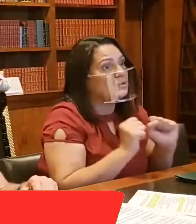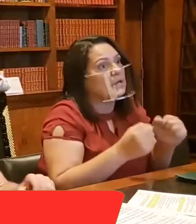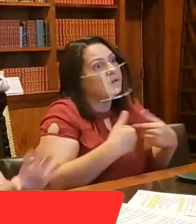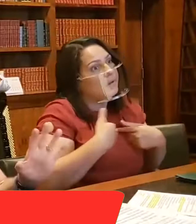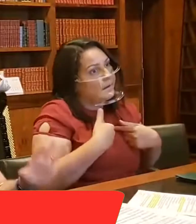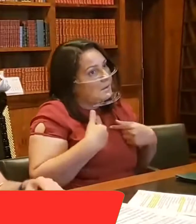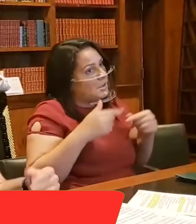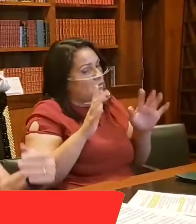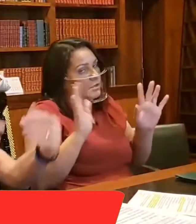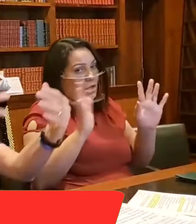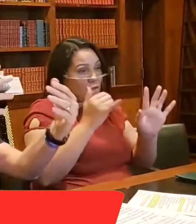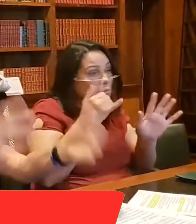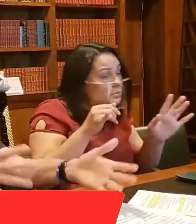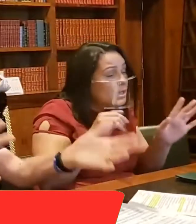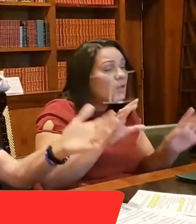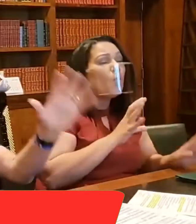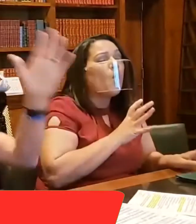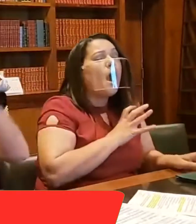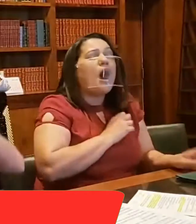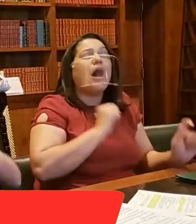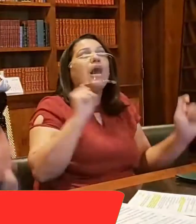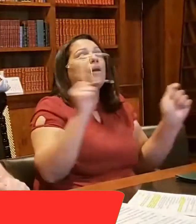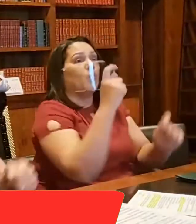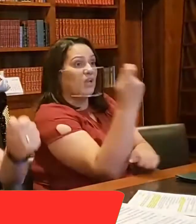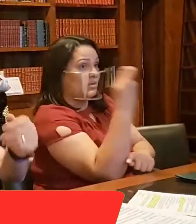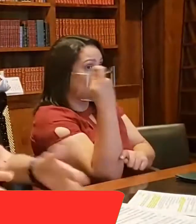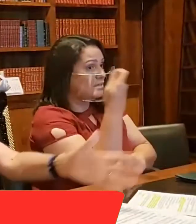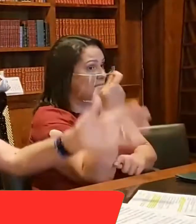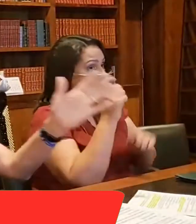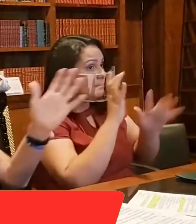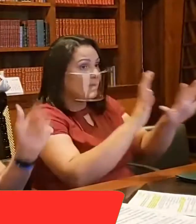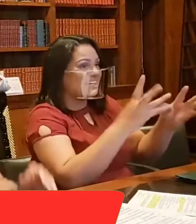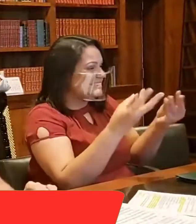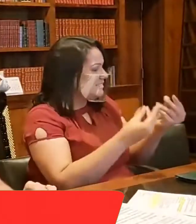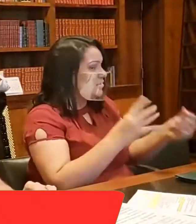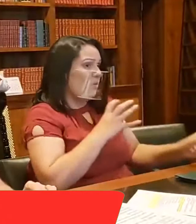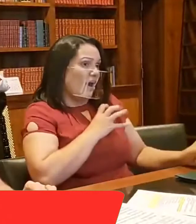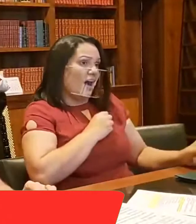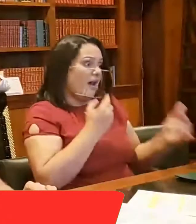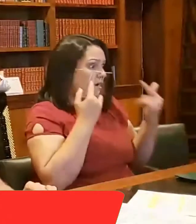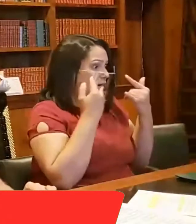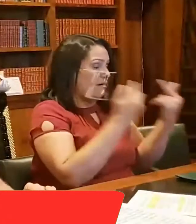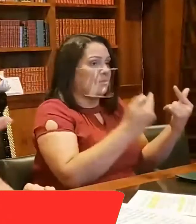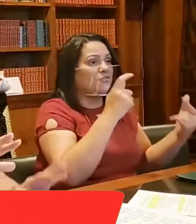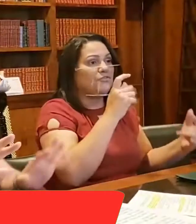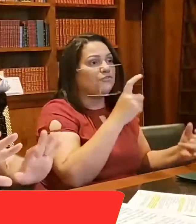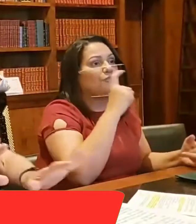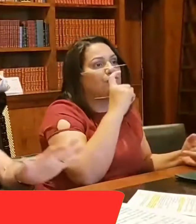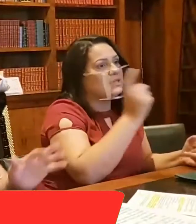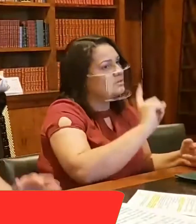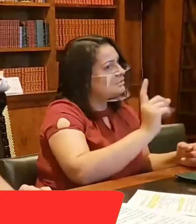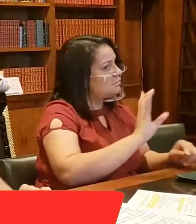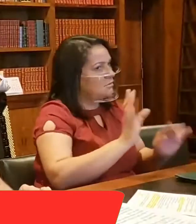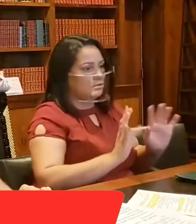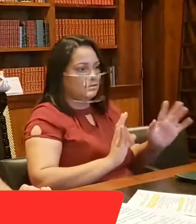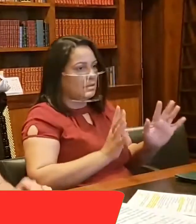do coronavírus. Ele fez exame de sangue que revelou uma infecção e por isso vai tomar antibióticos. Na